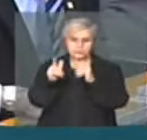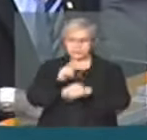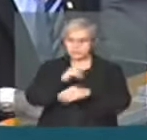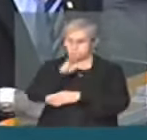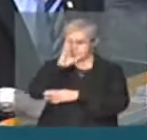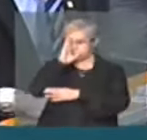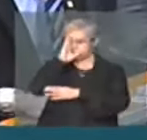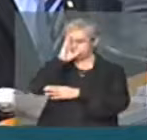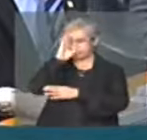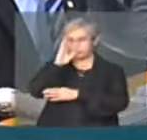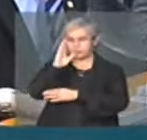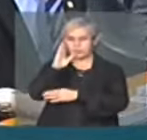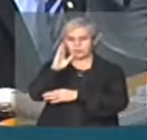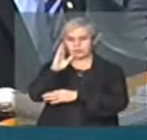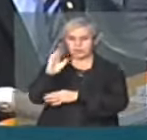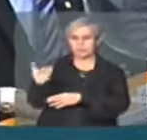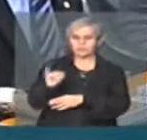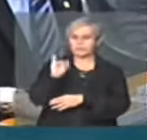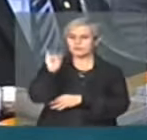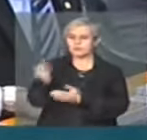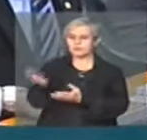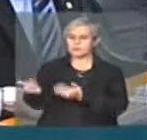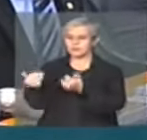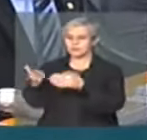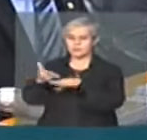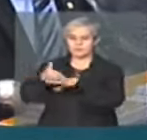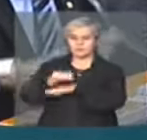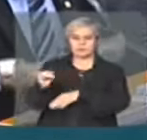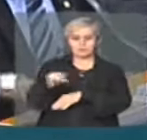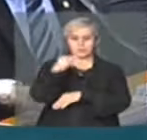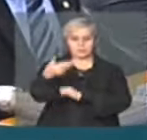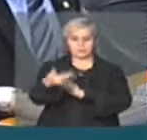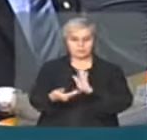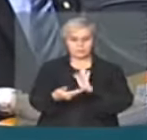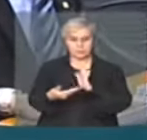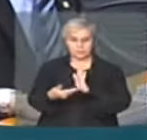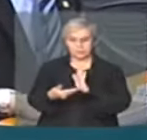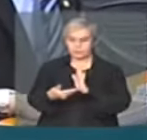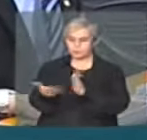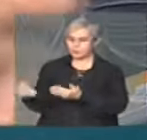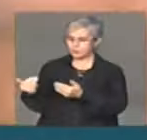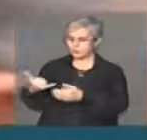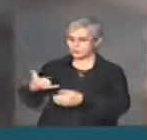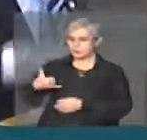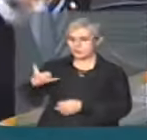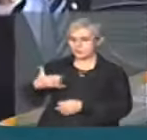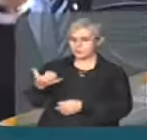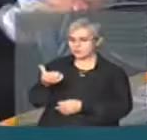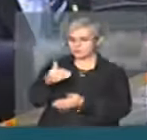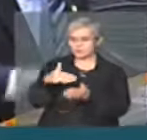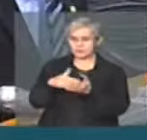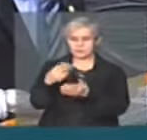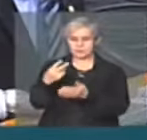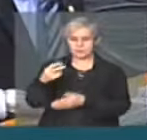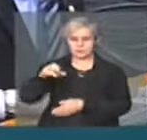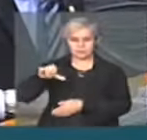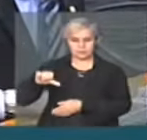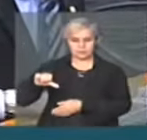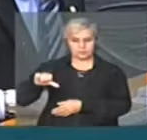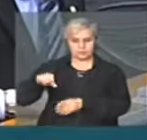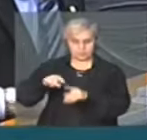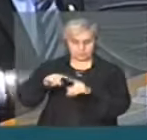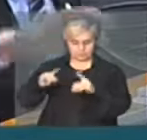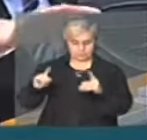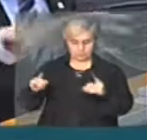protagonismo juvenil frente e importância nessa casa do jovem de 16 a 29 anos. Contanto, senhor